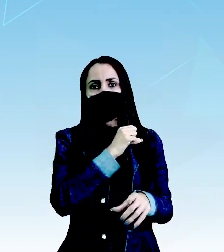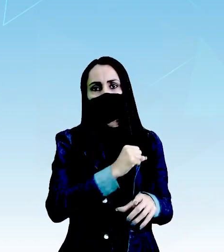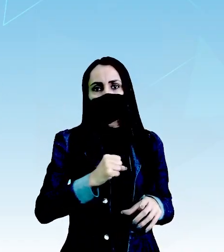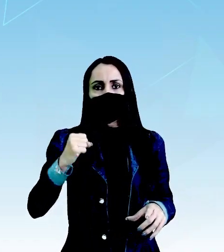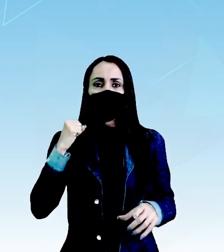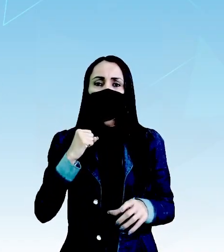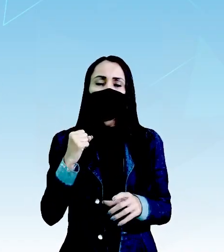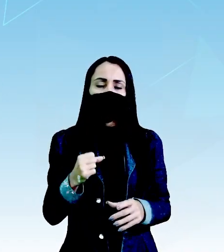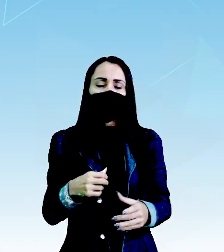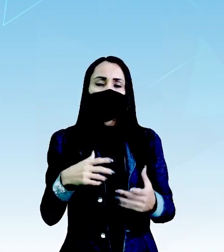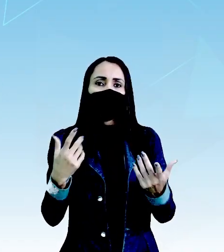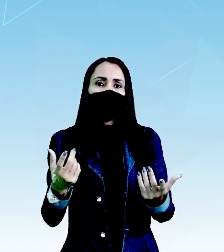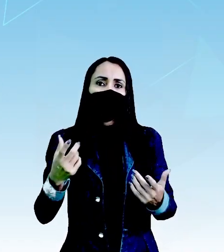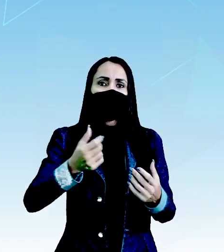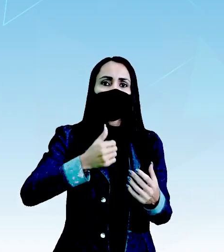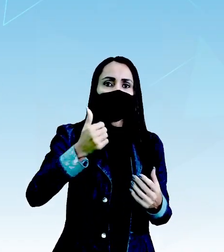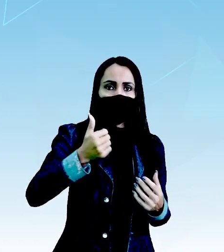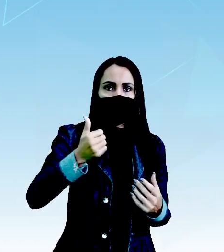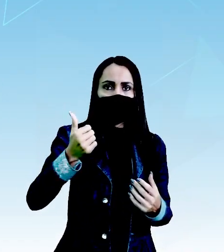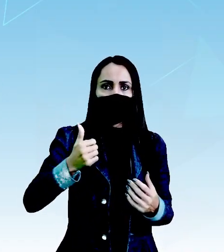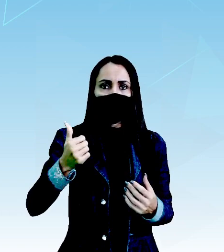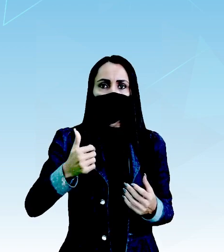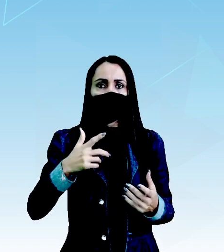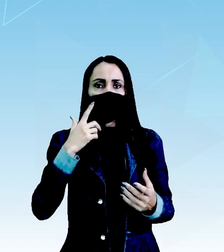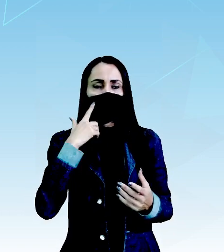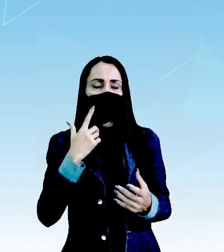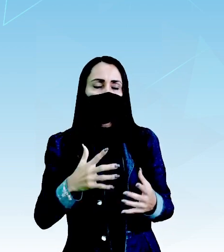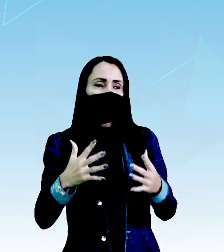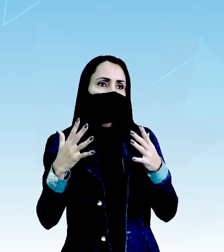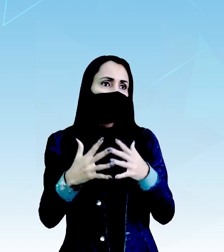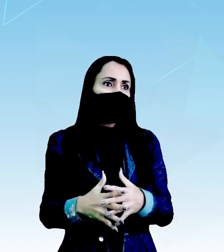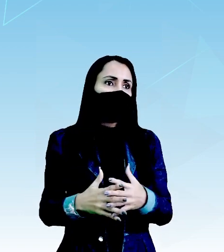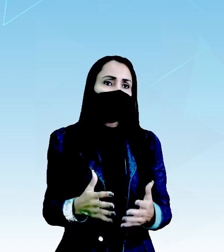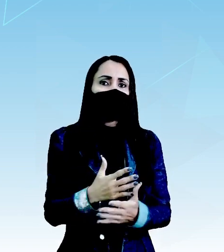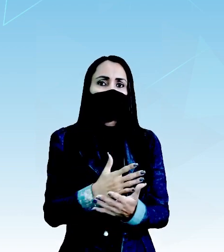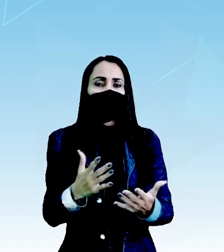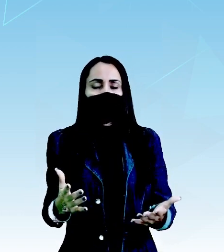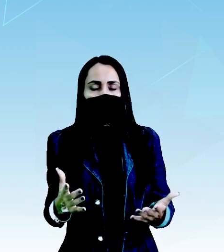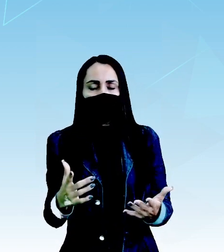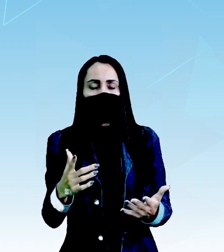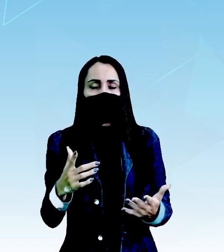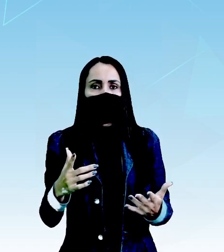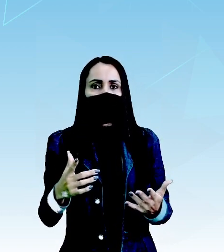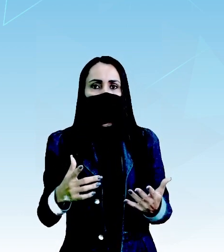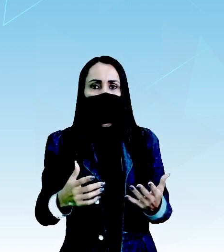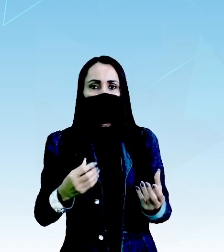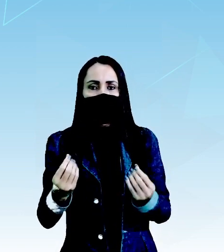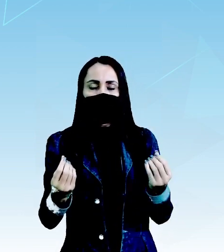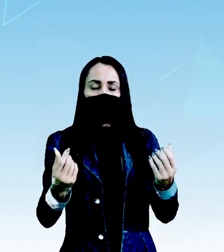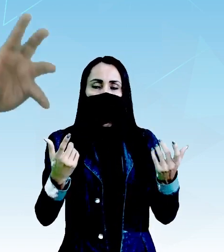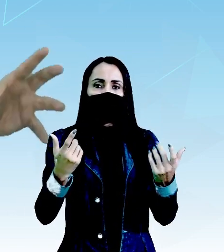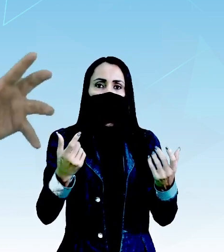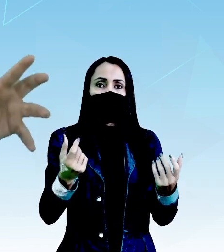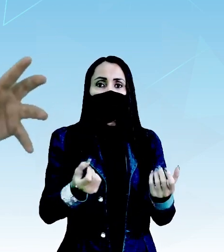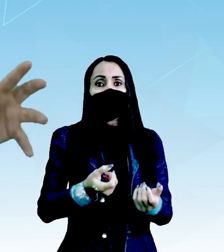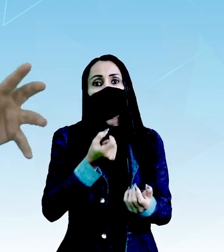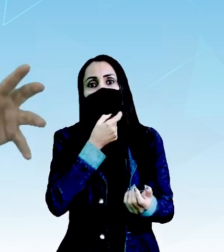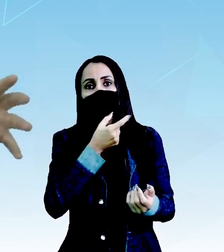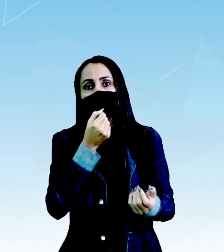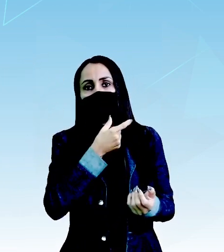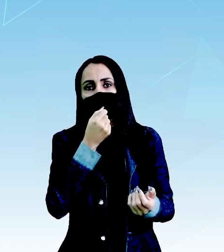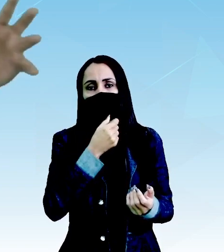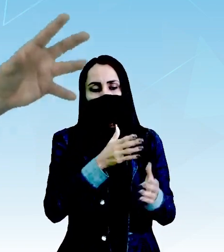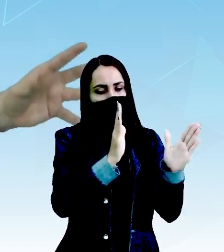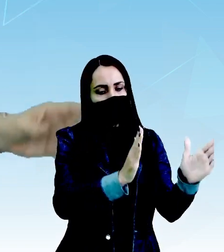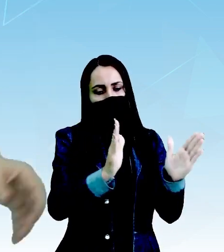filósofo, foi o primeiro a teorizar sobre a tragédia, sobre a comédia. E ele separa essa